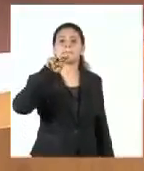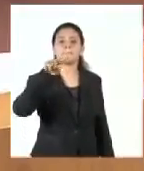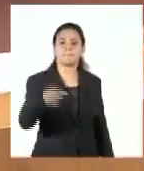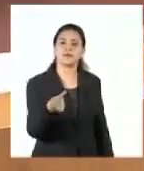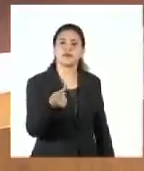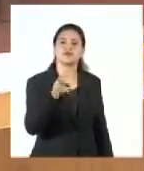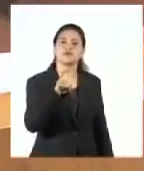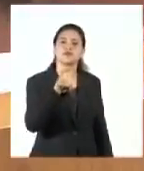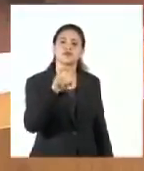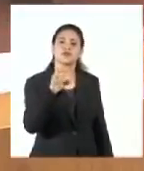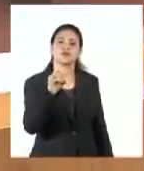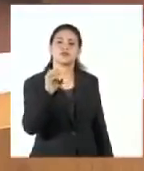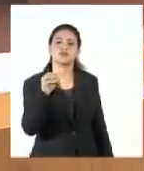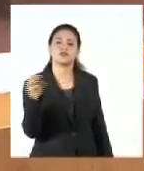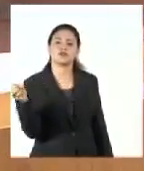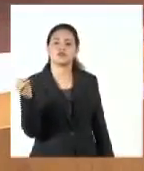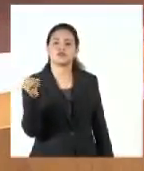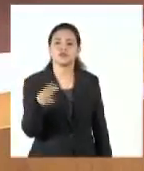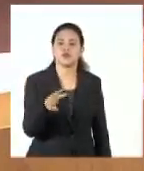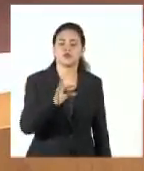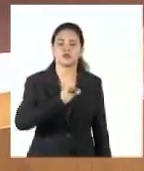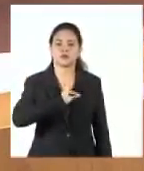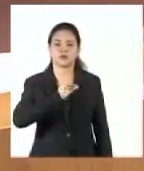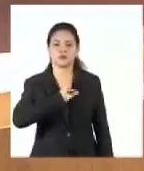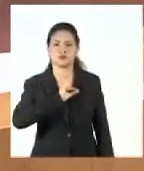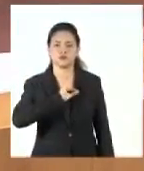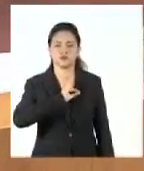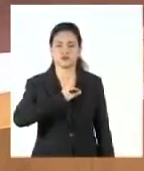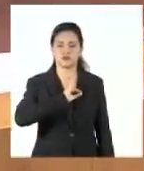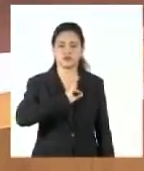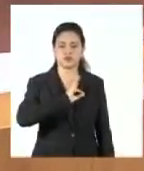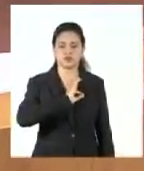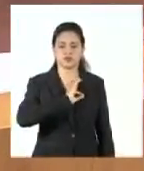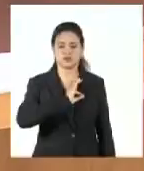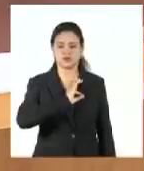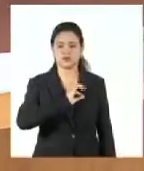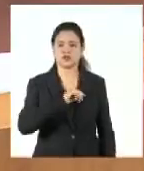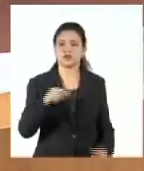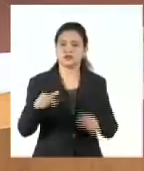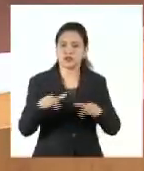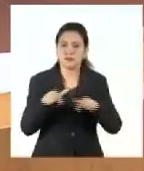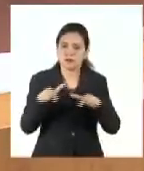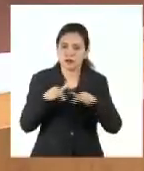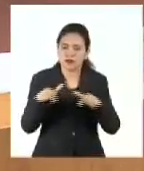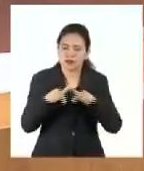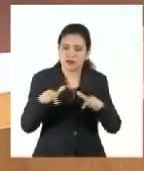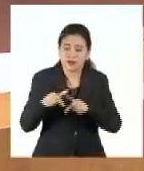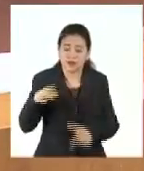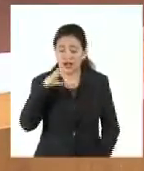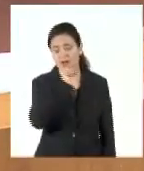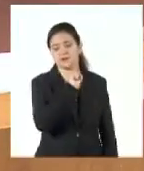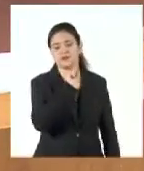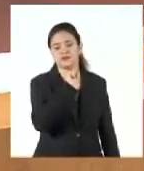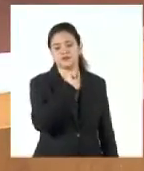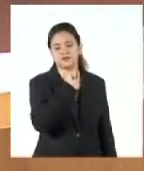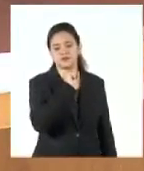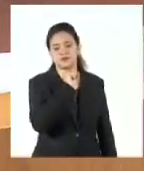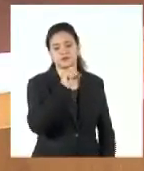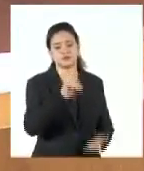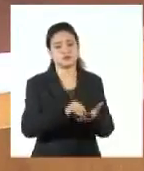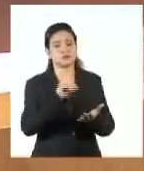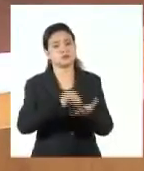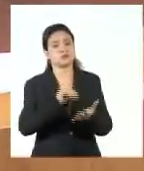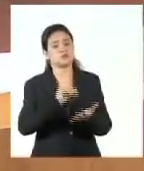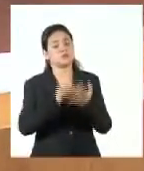militares estariam trabalhando nas ruas imediatamente, sem explicar ao povo o